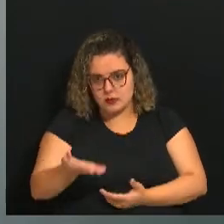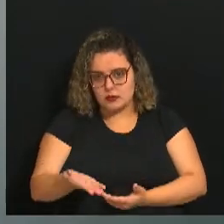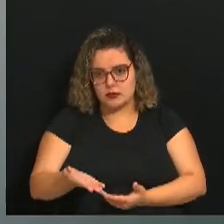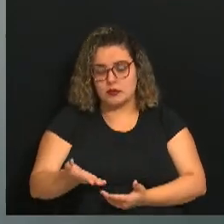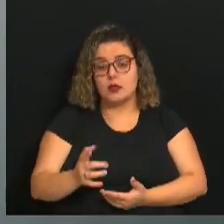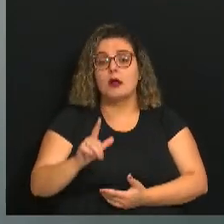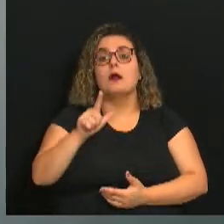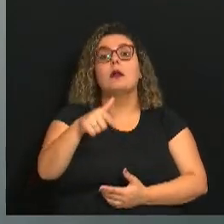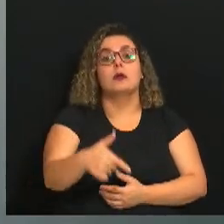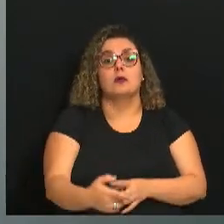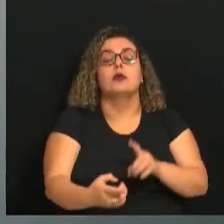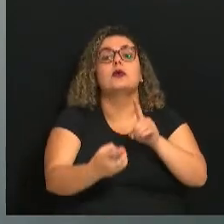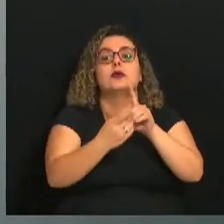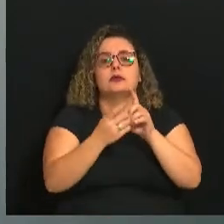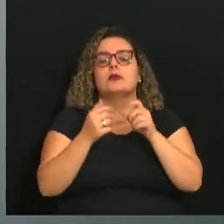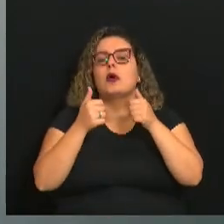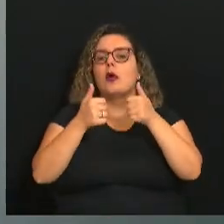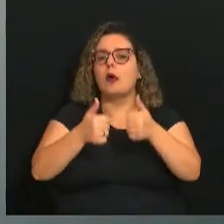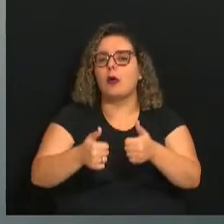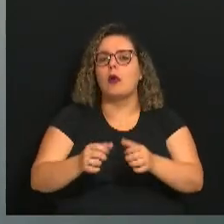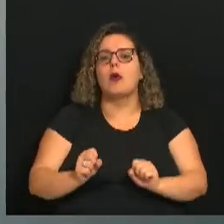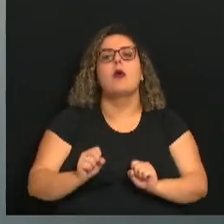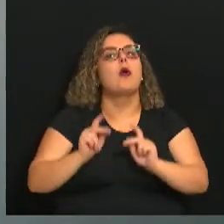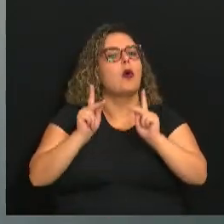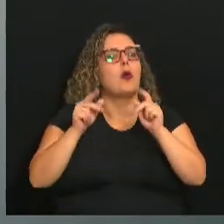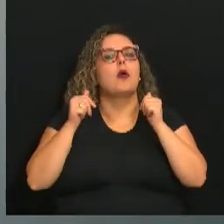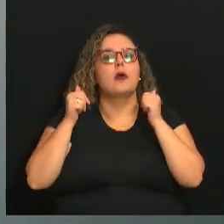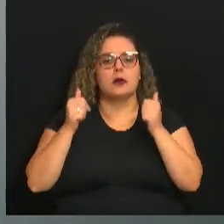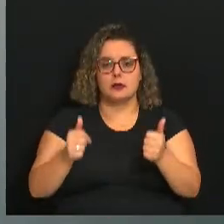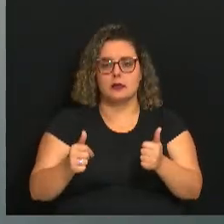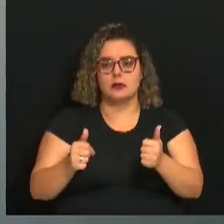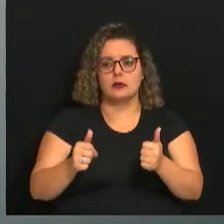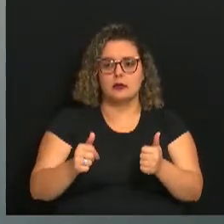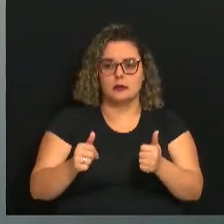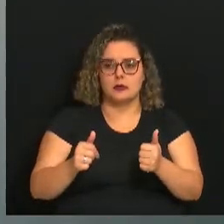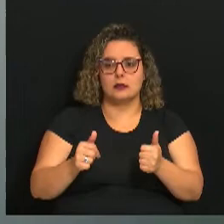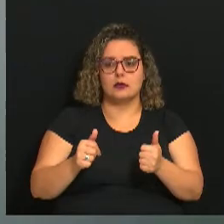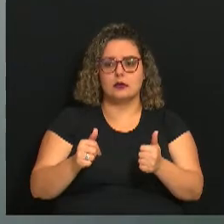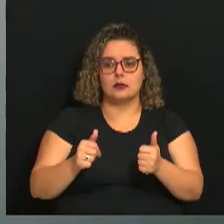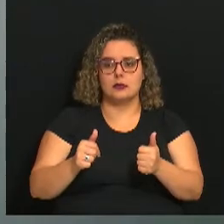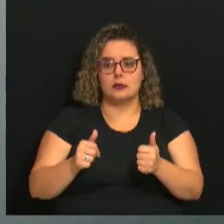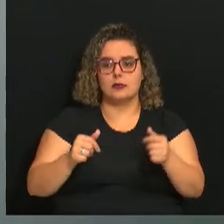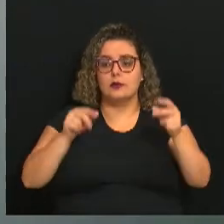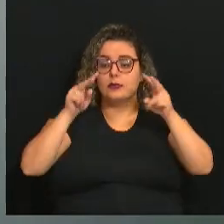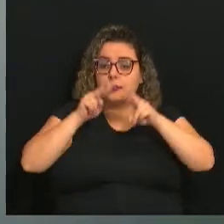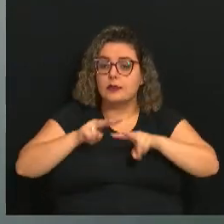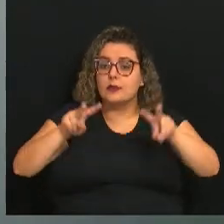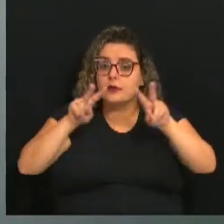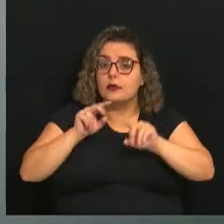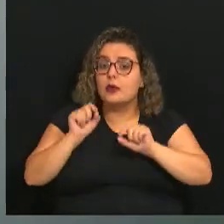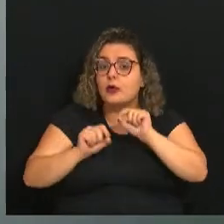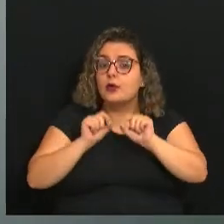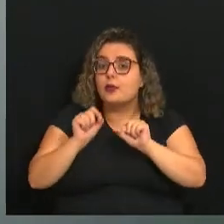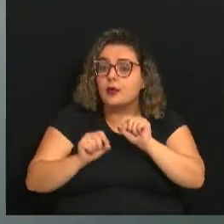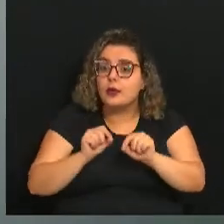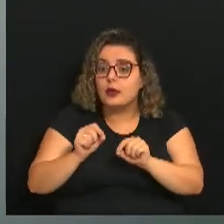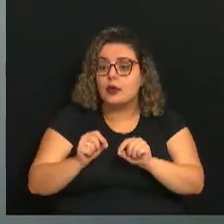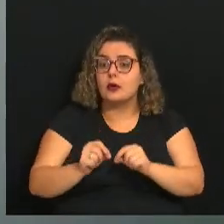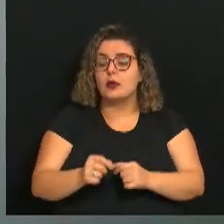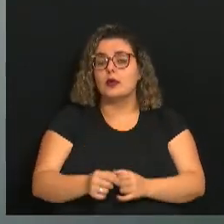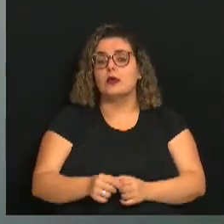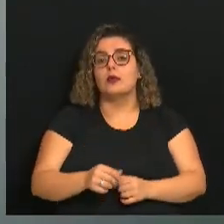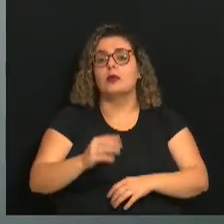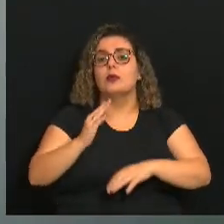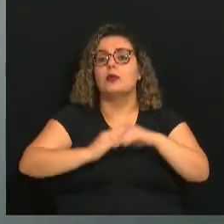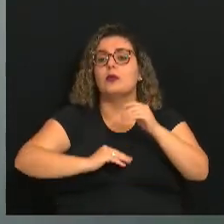atendido isso, o atendimento para aquele aluno de educação especial, a gente também vai ver que isso redunde, por exemplo, um